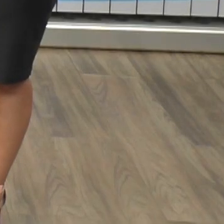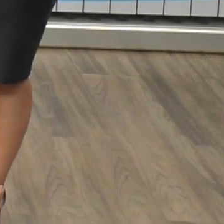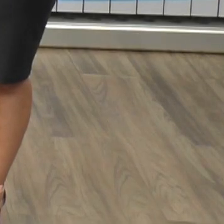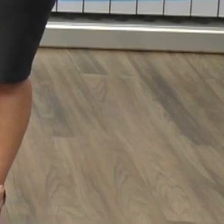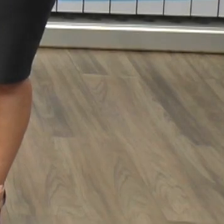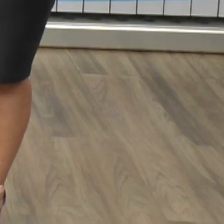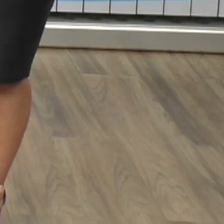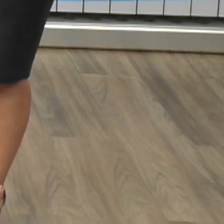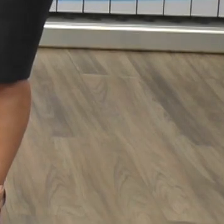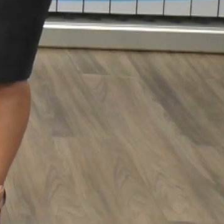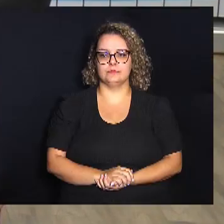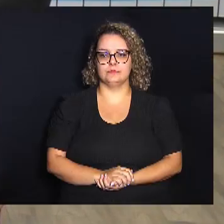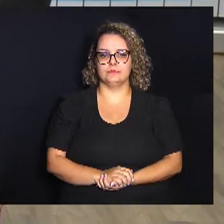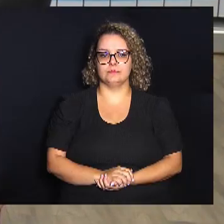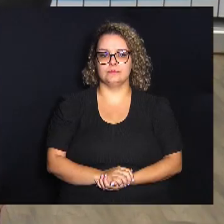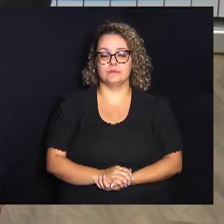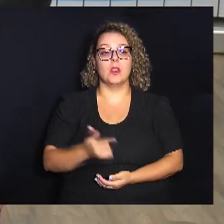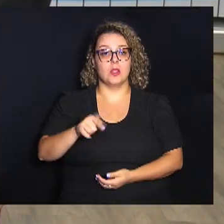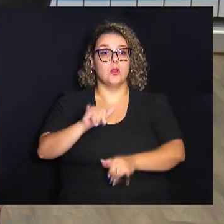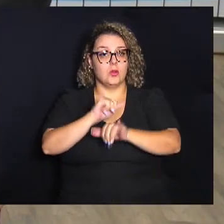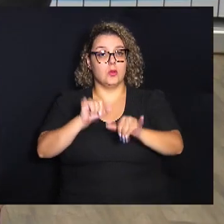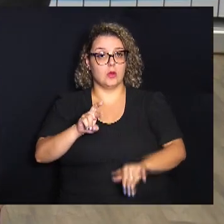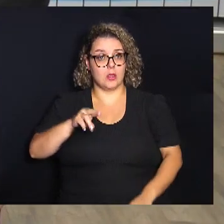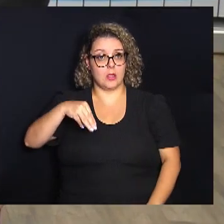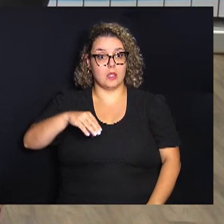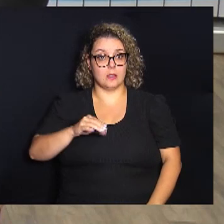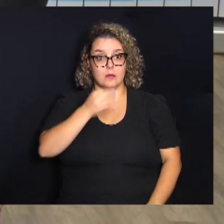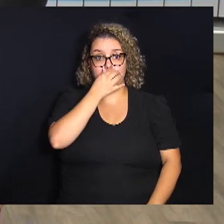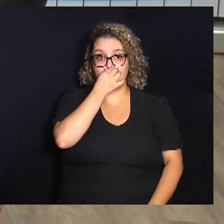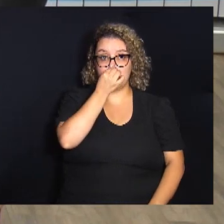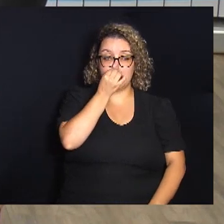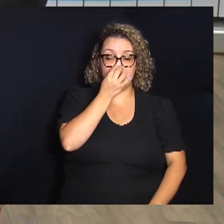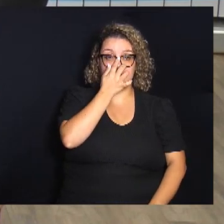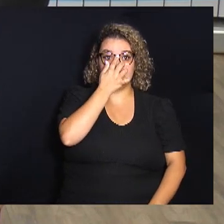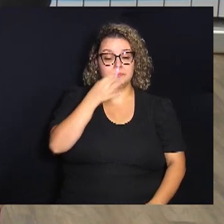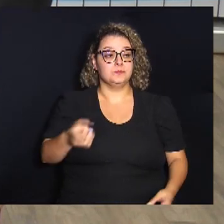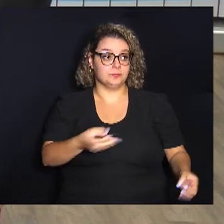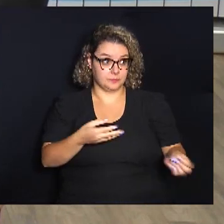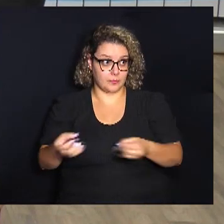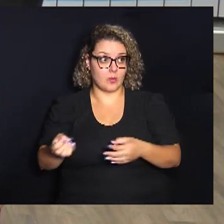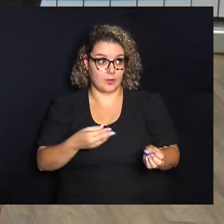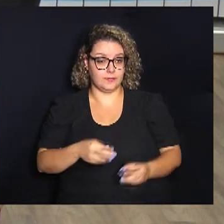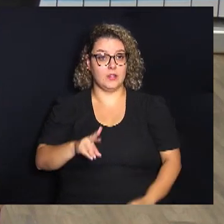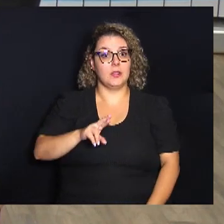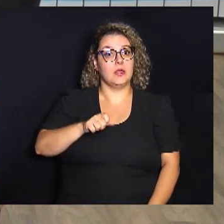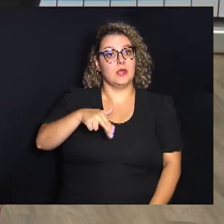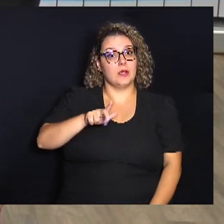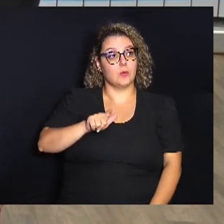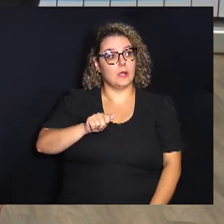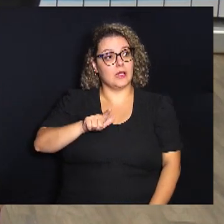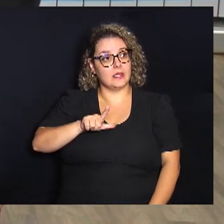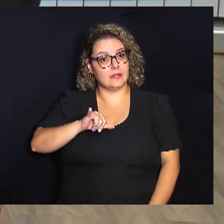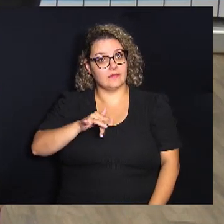E a gente segue aqui com as notícias da metrópole de Campinas com atualizações sobre a requalificação